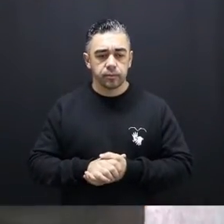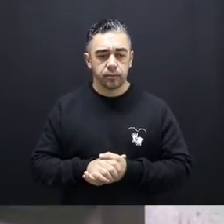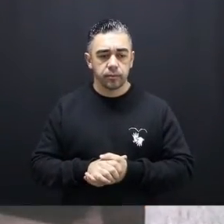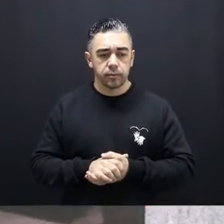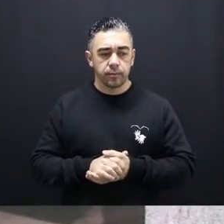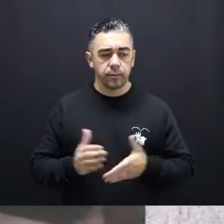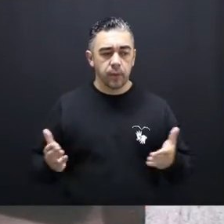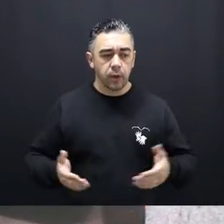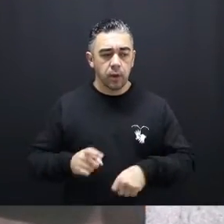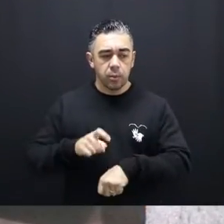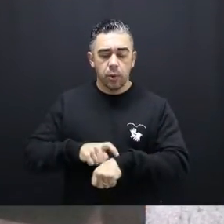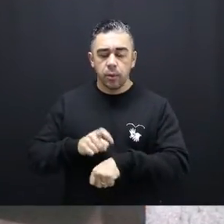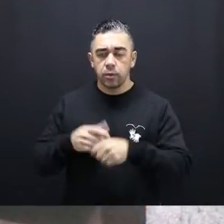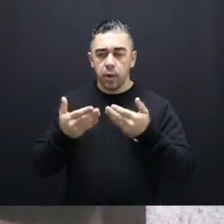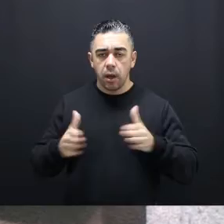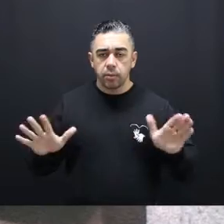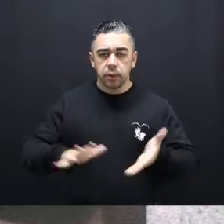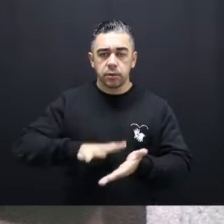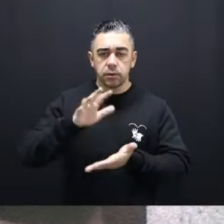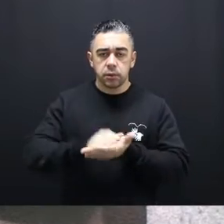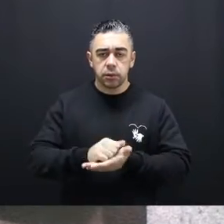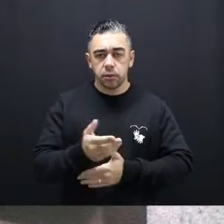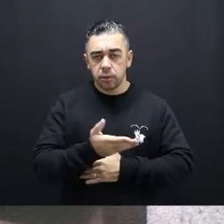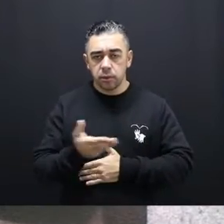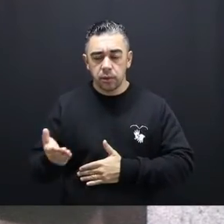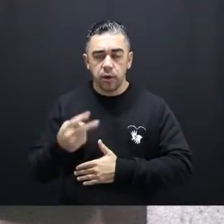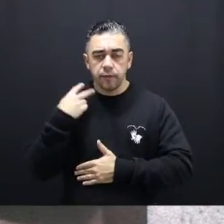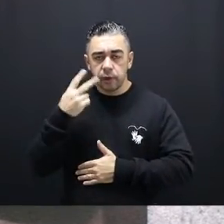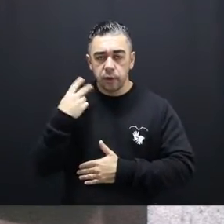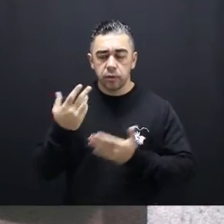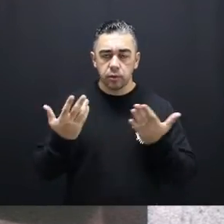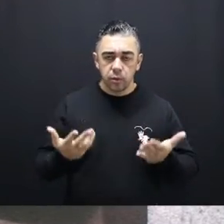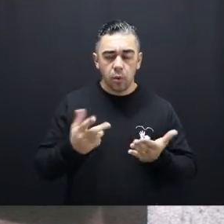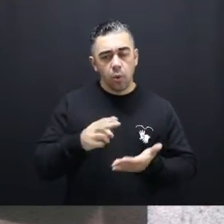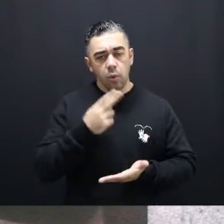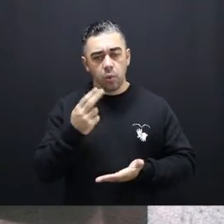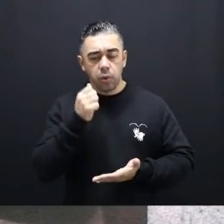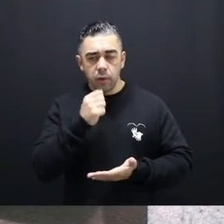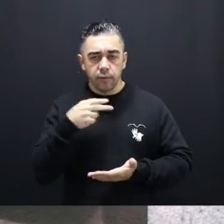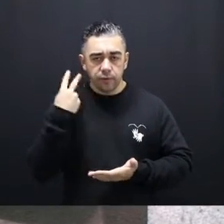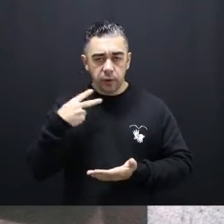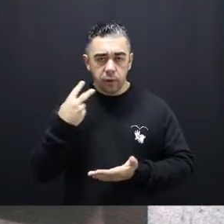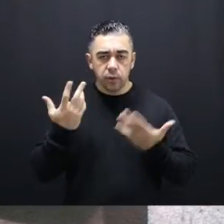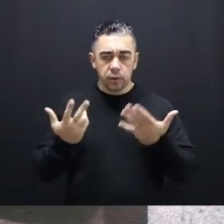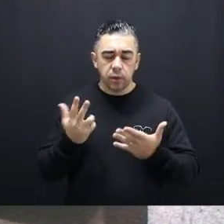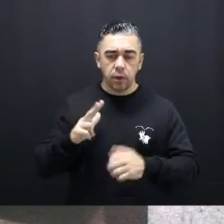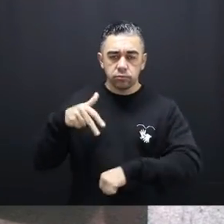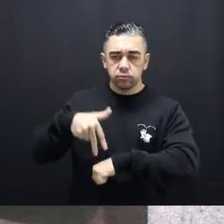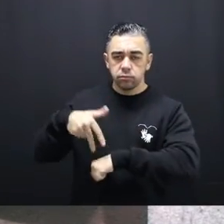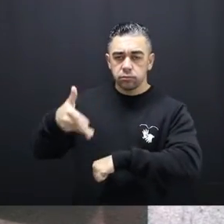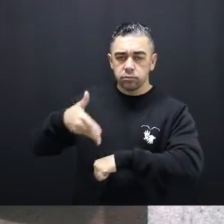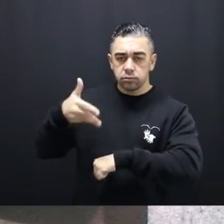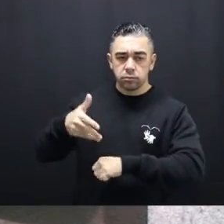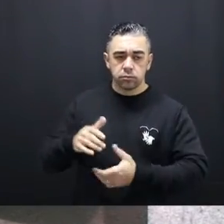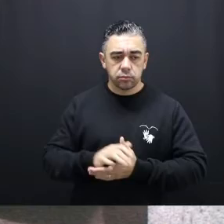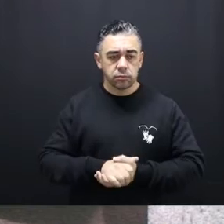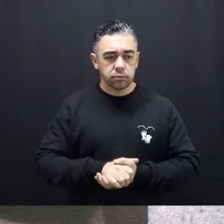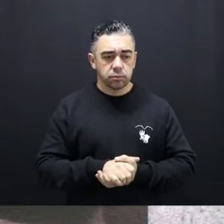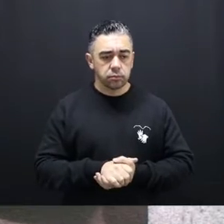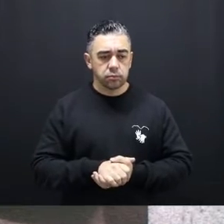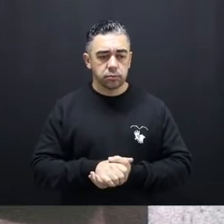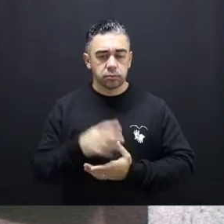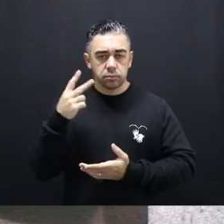Olá neste momento eu abro as inscrições para os vereadores o vereador que desejar para fazer uso da Tribuna Vereador